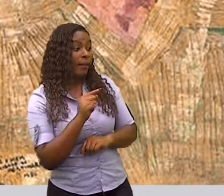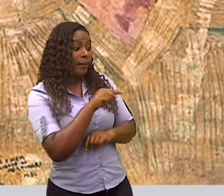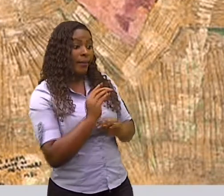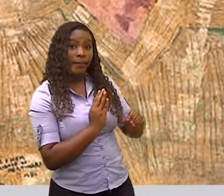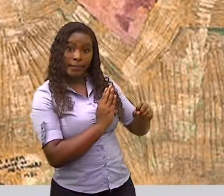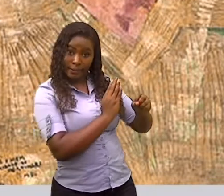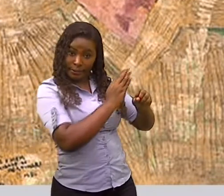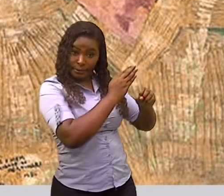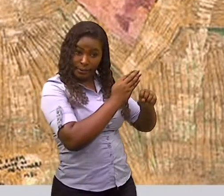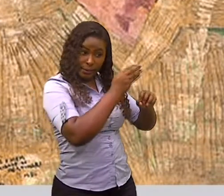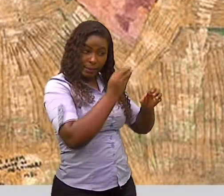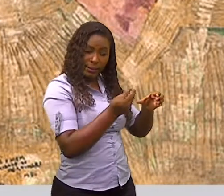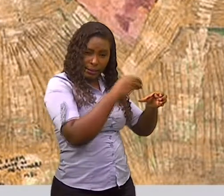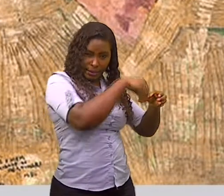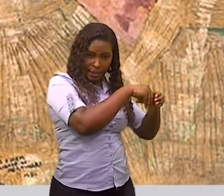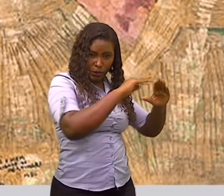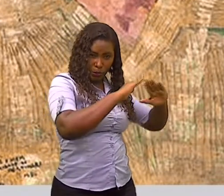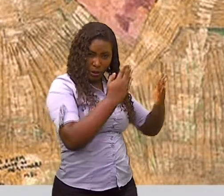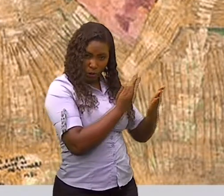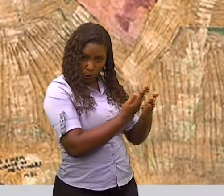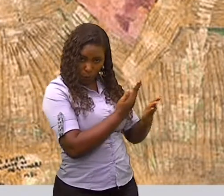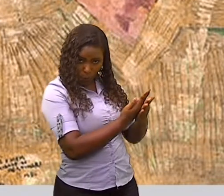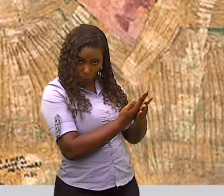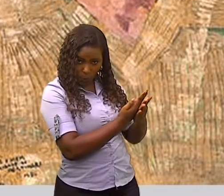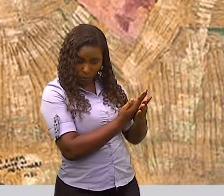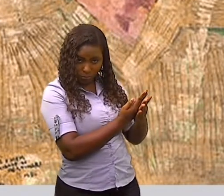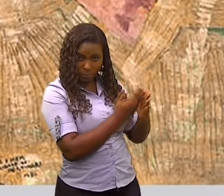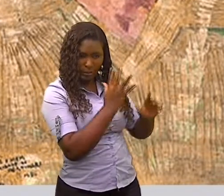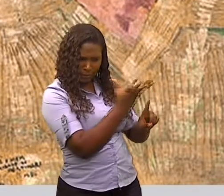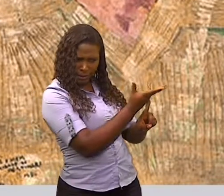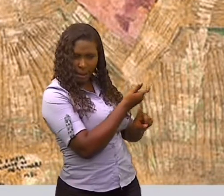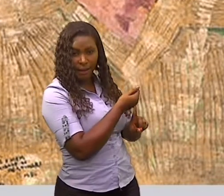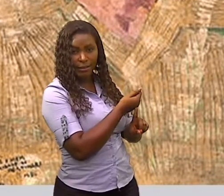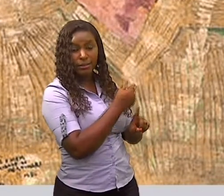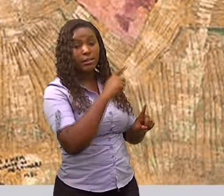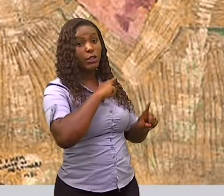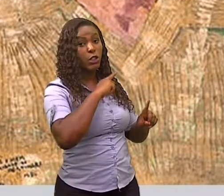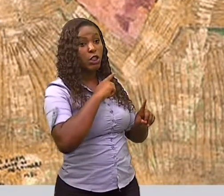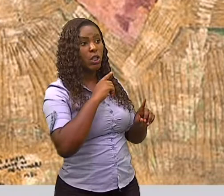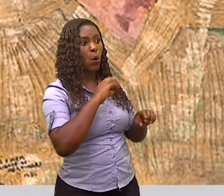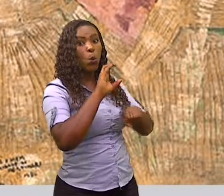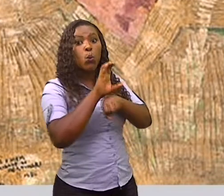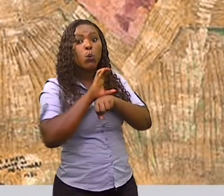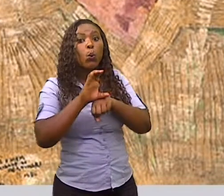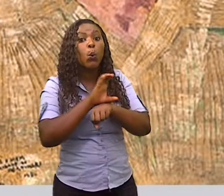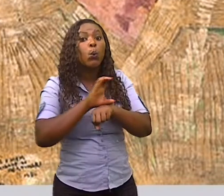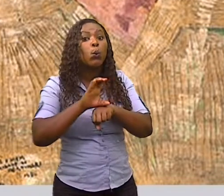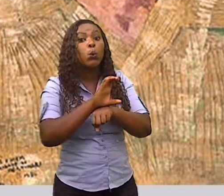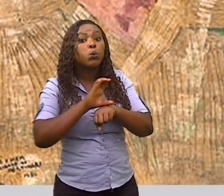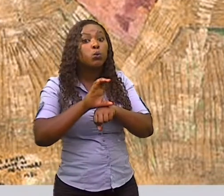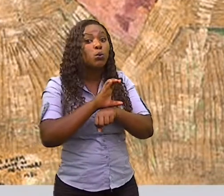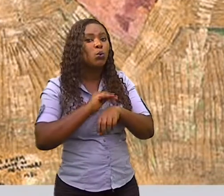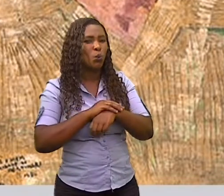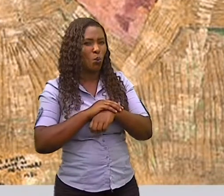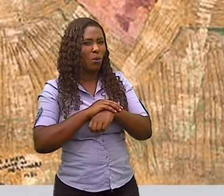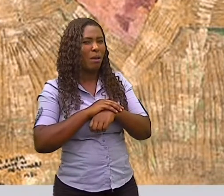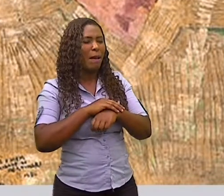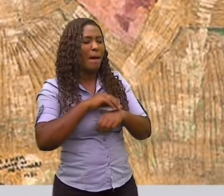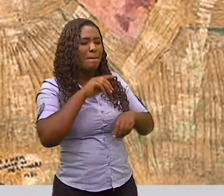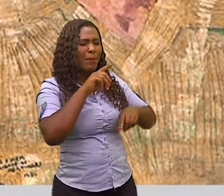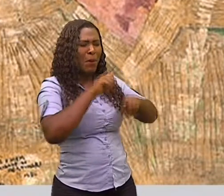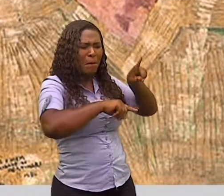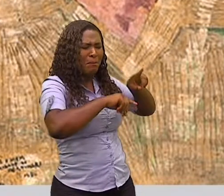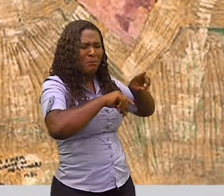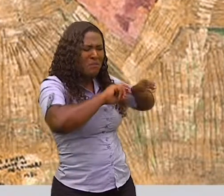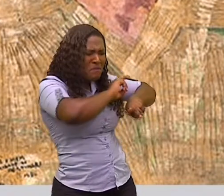Artes, todo ano tinha um concurso para os pintores. E o prêmio para quem ganhasse essa